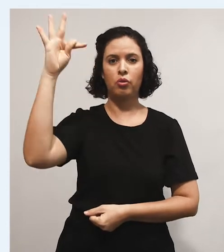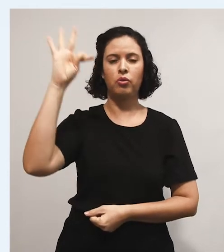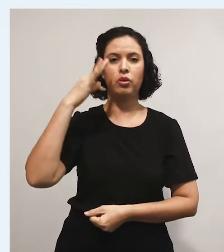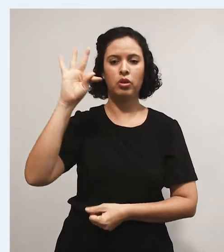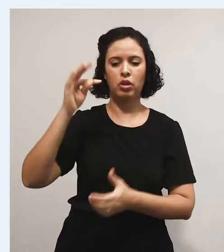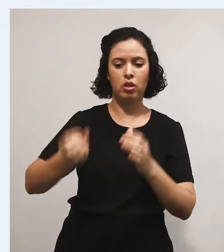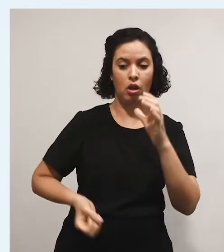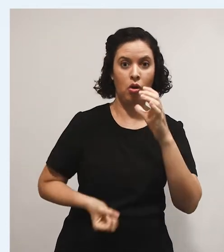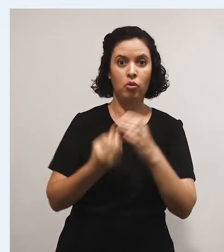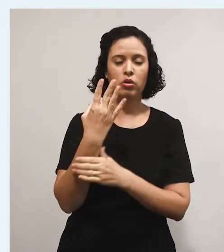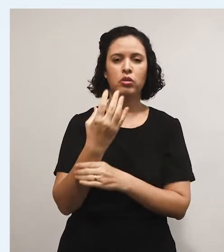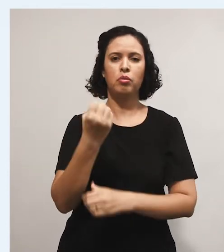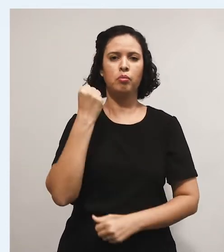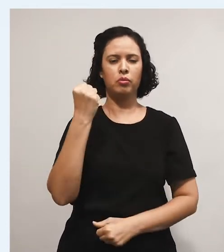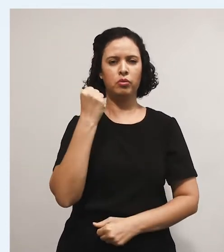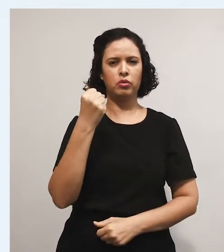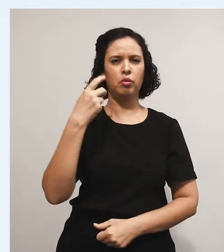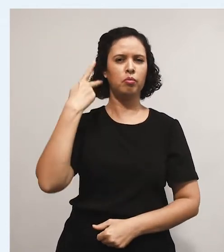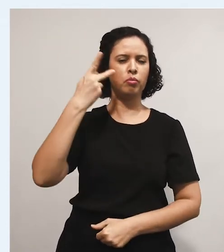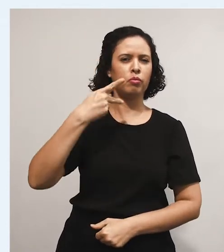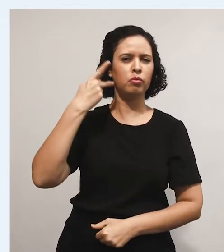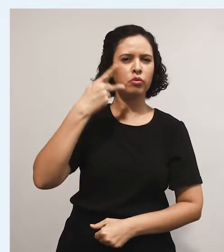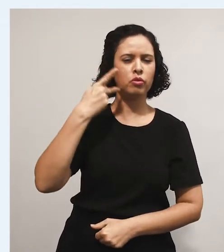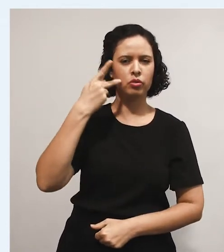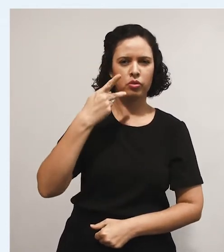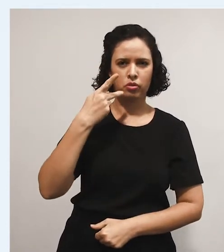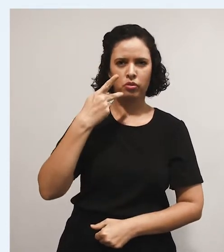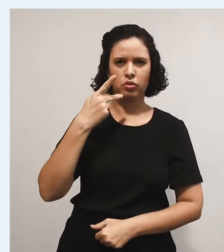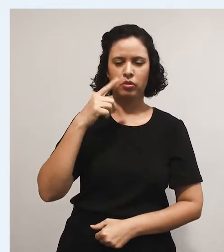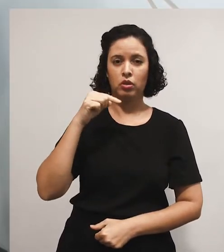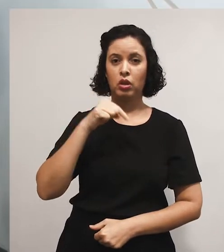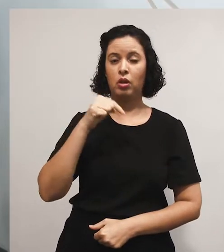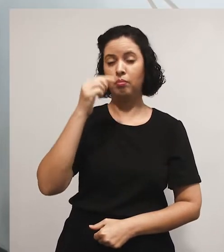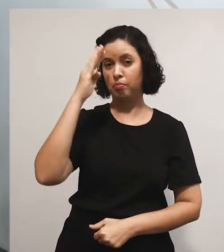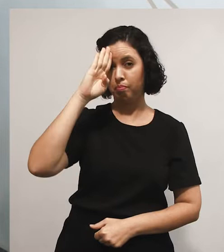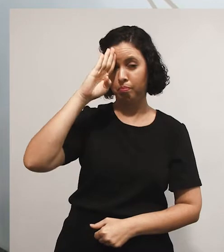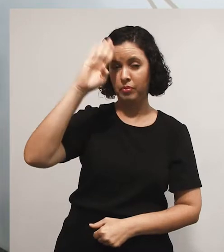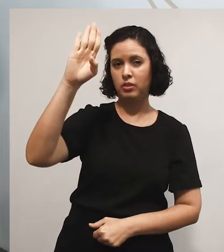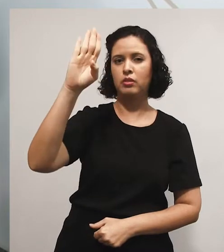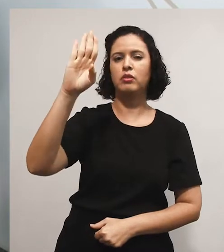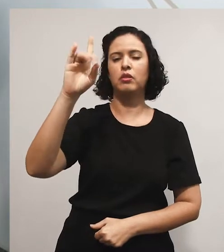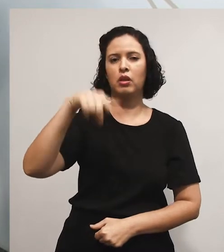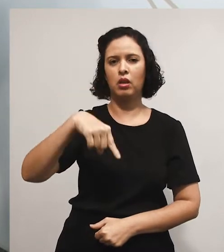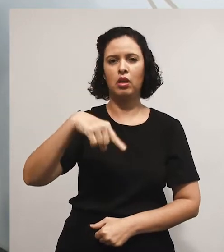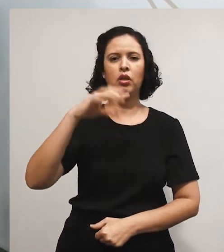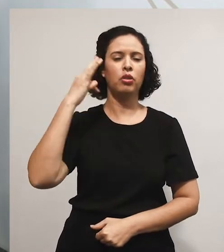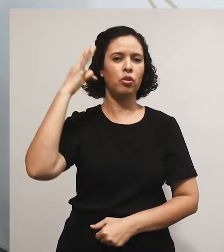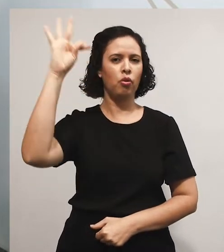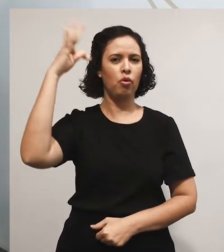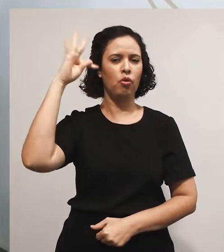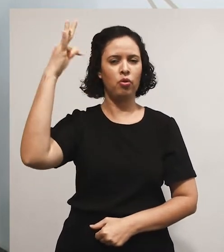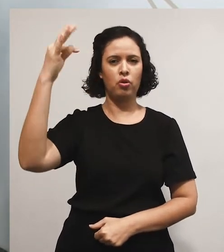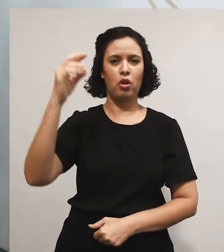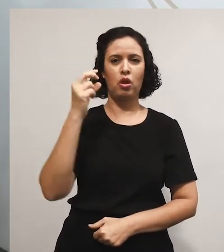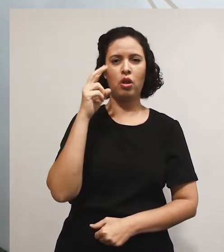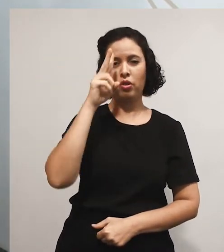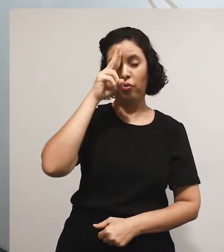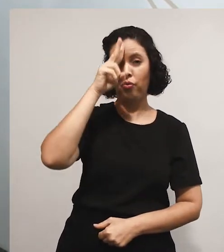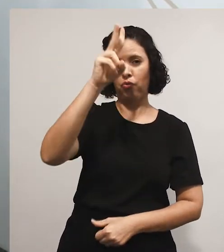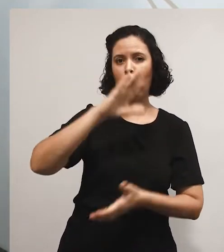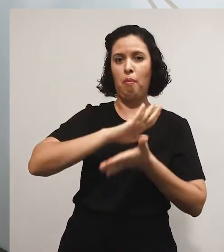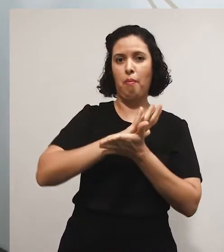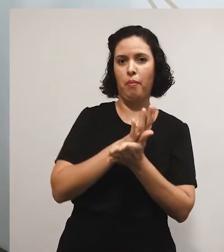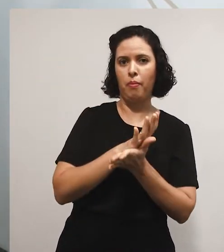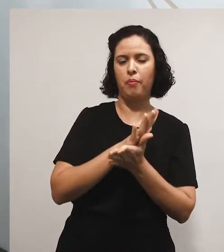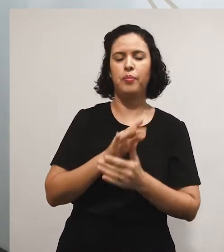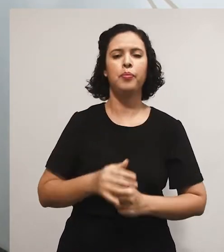origem do poder político, né? Tem todas as outras, mas a teoria da força é a que encontra mais respaldo político.